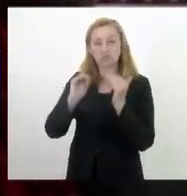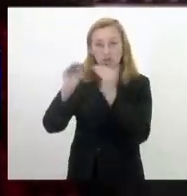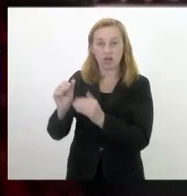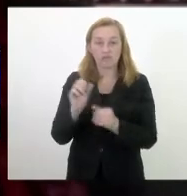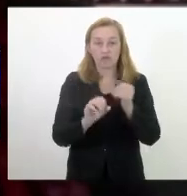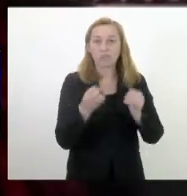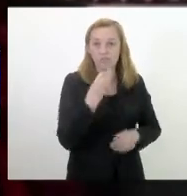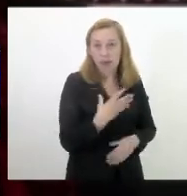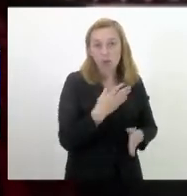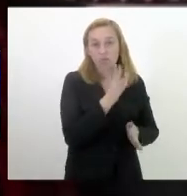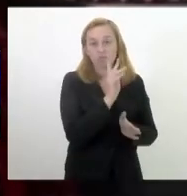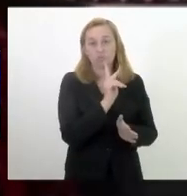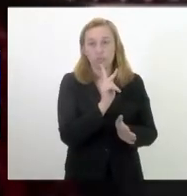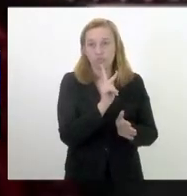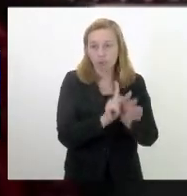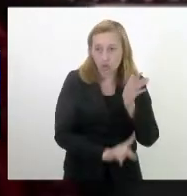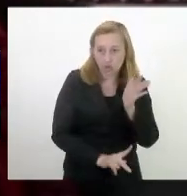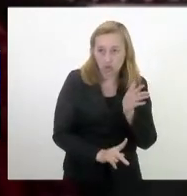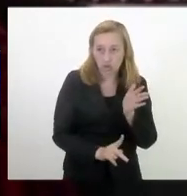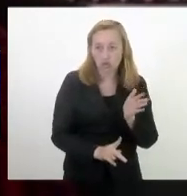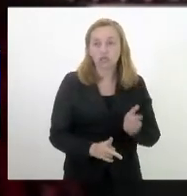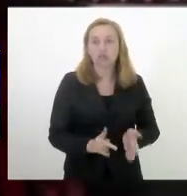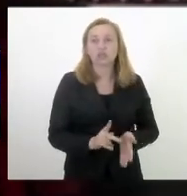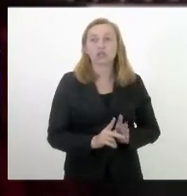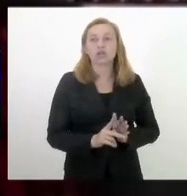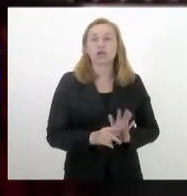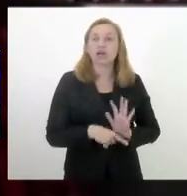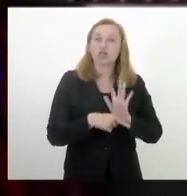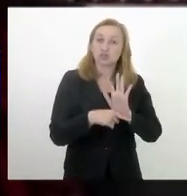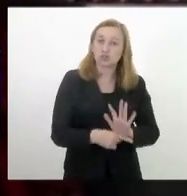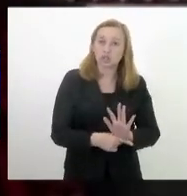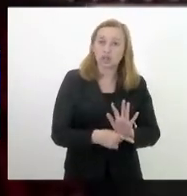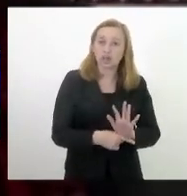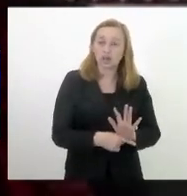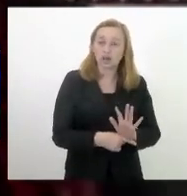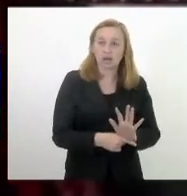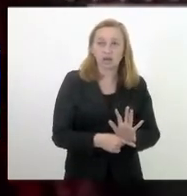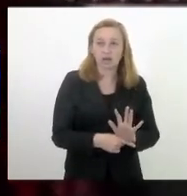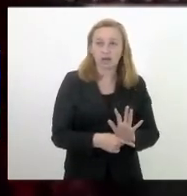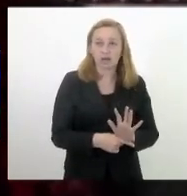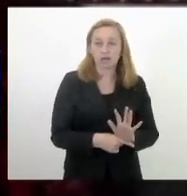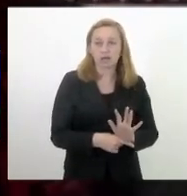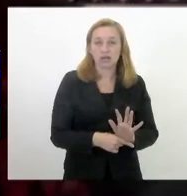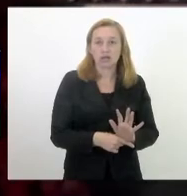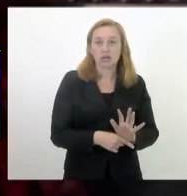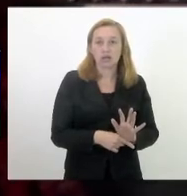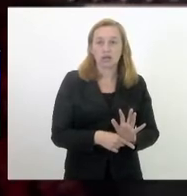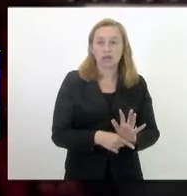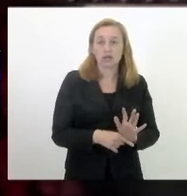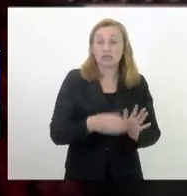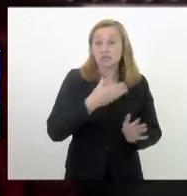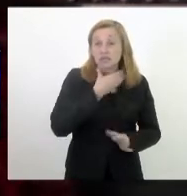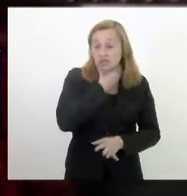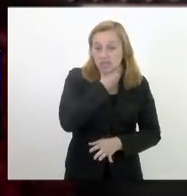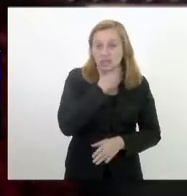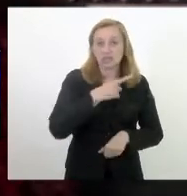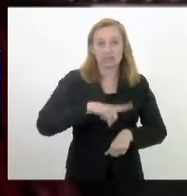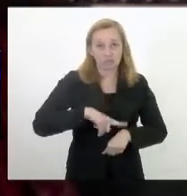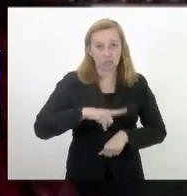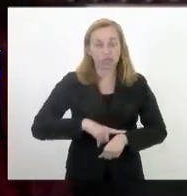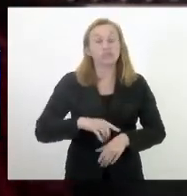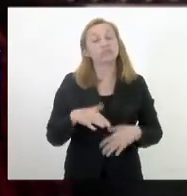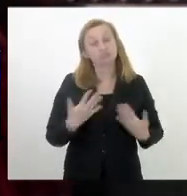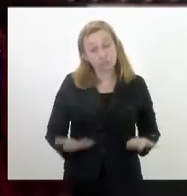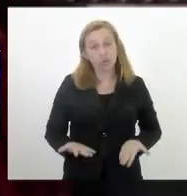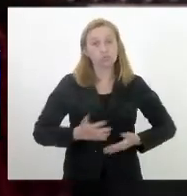projeto, atuemos para a mitigação dos graves danos sociais dessa conjuntura de crise nesse momento. Então,